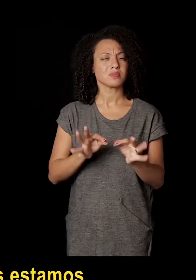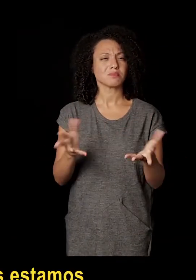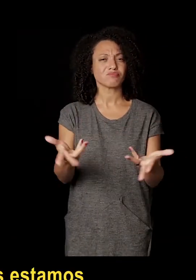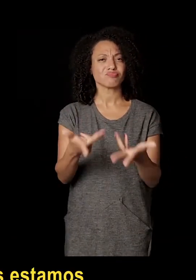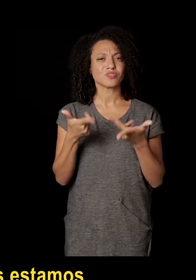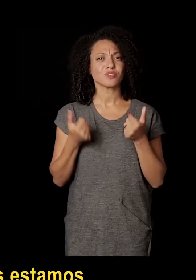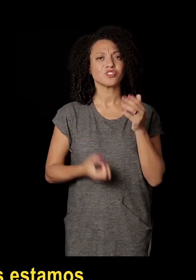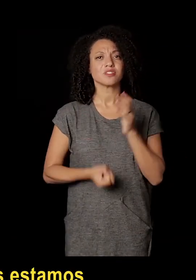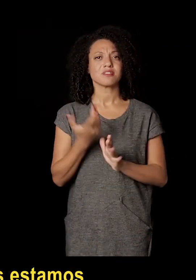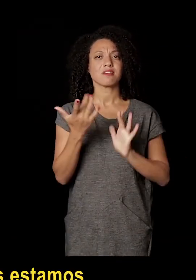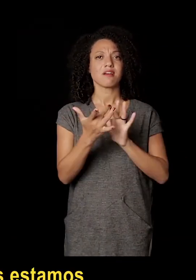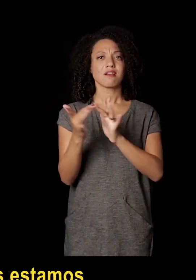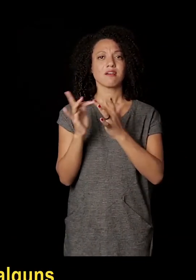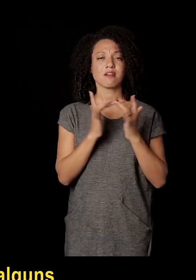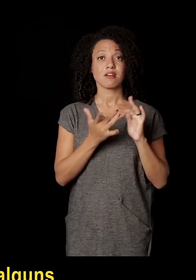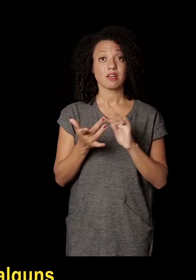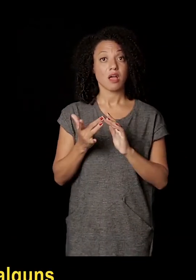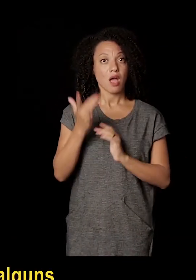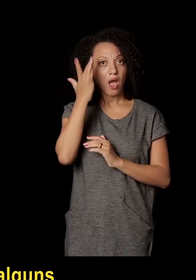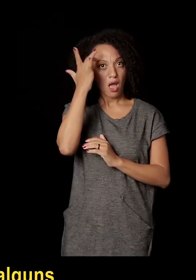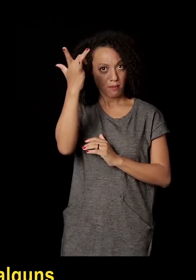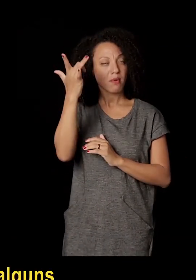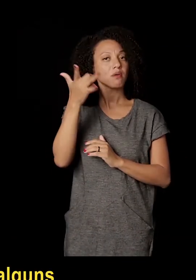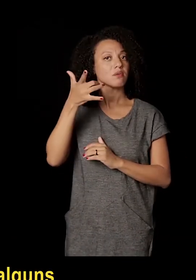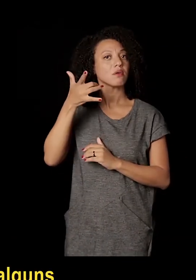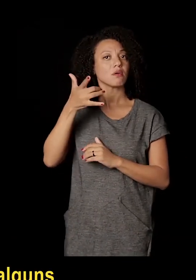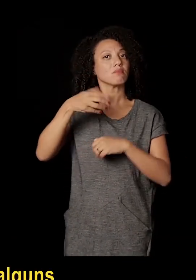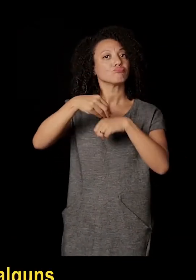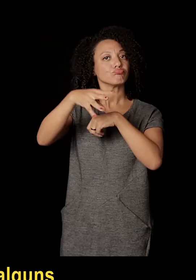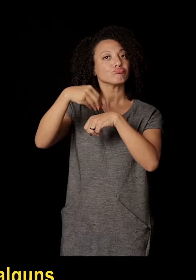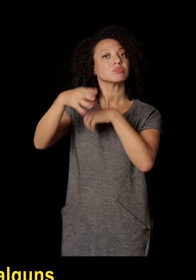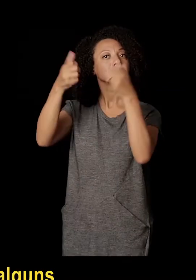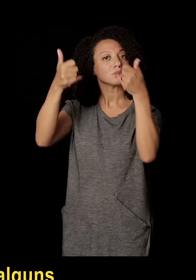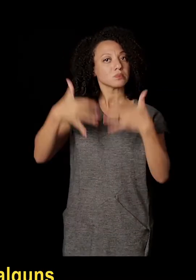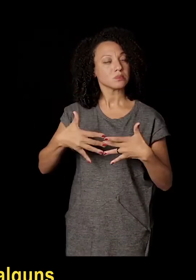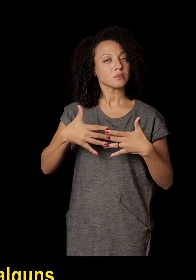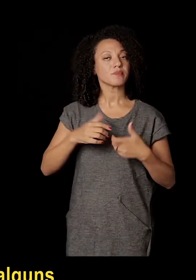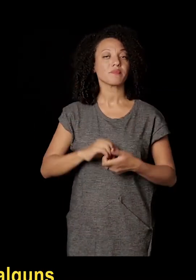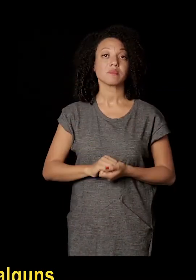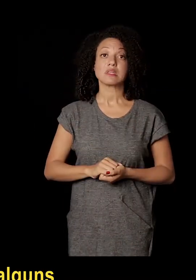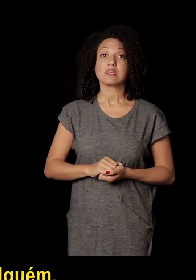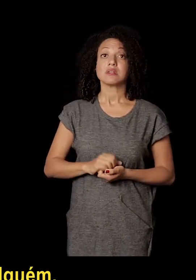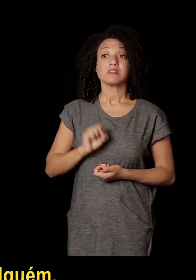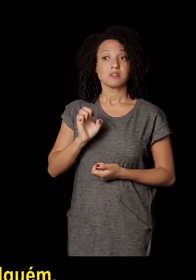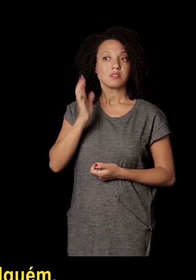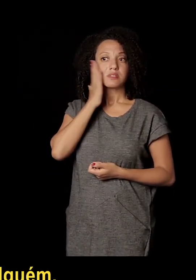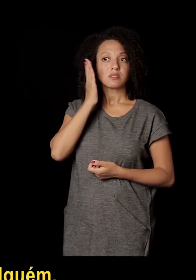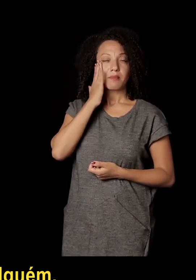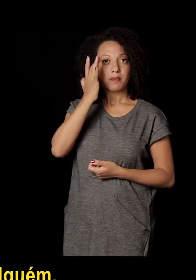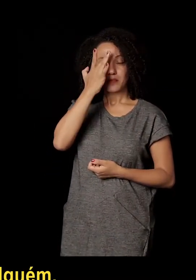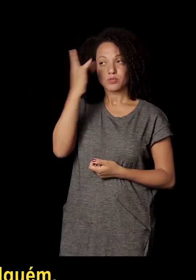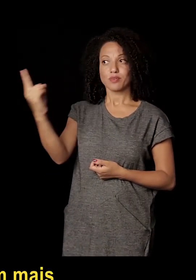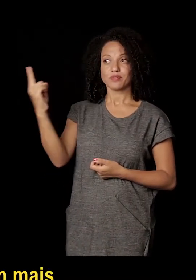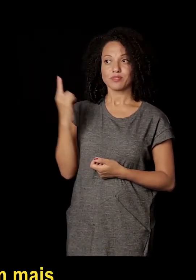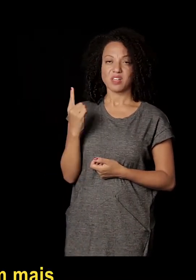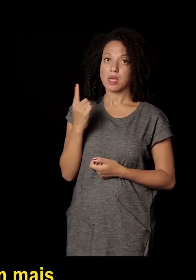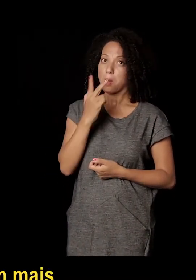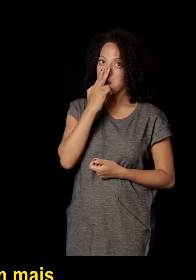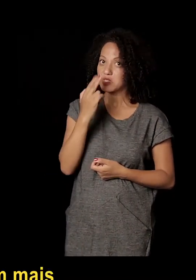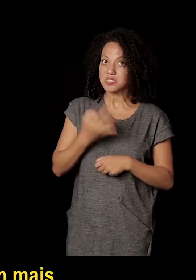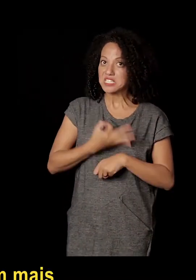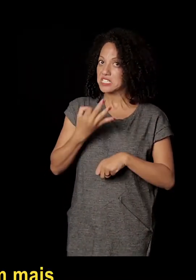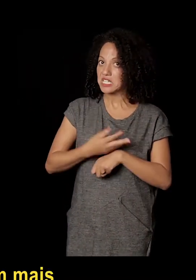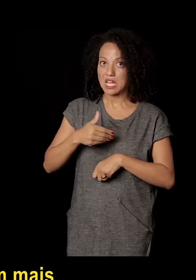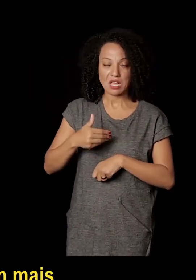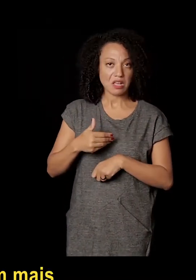fantástico de montar a rede, que nós vamos amanhã dar alguns depoimentos a respeito disso. Se a gente souber que vem alguém, porque acredito que ninguém mais vai